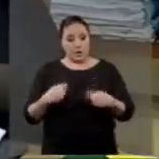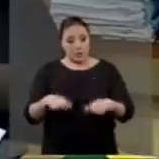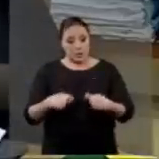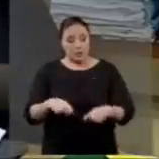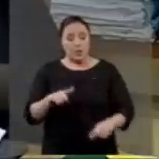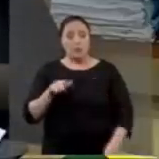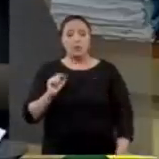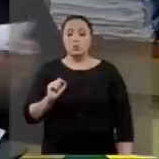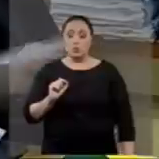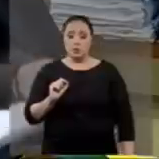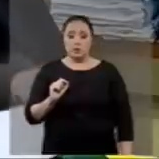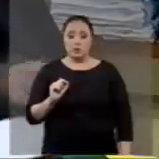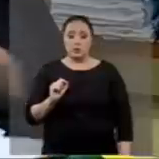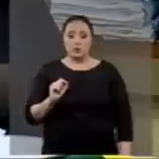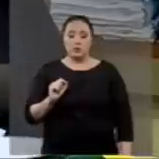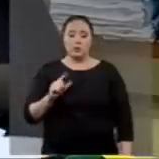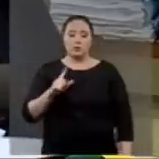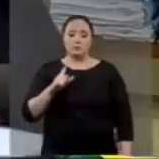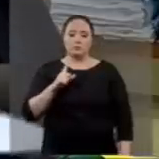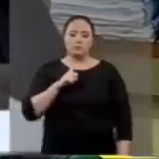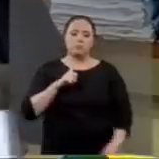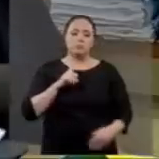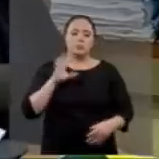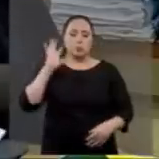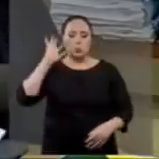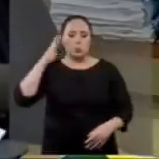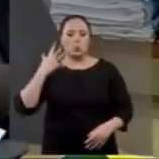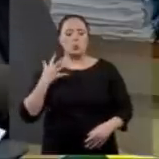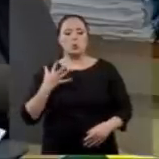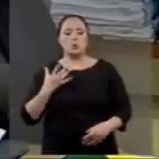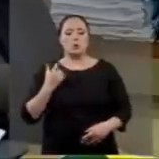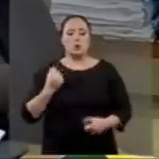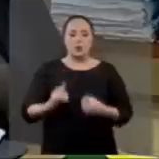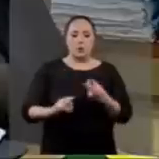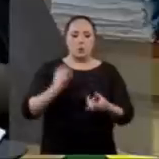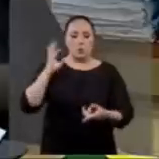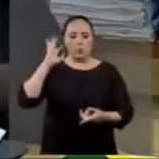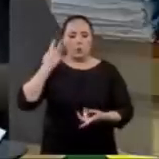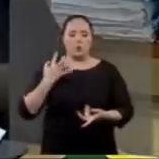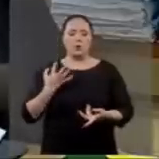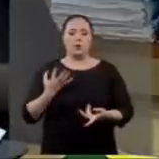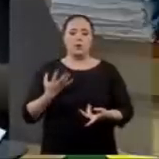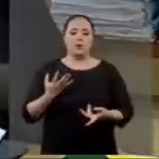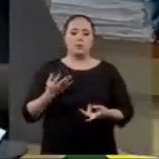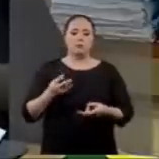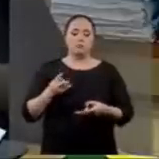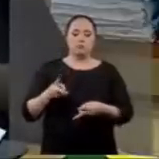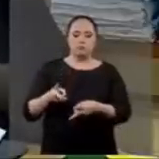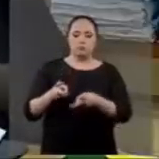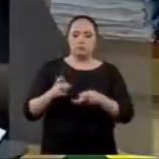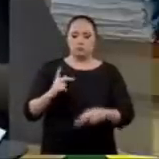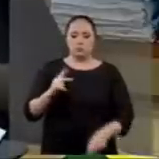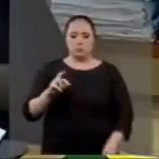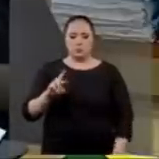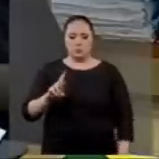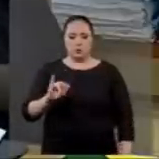sejam adotadas providências em casos determinados, mas observado o princípio